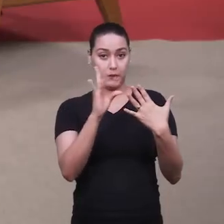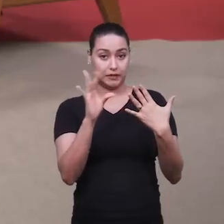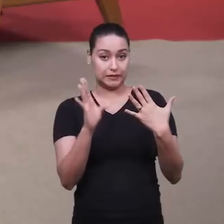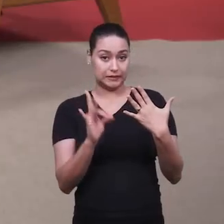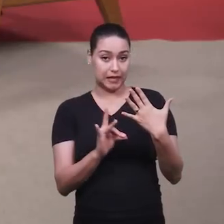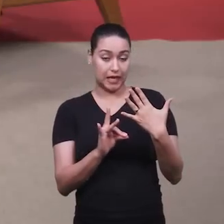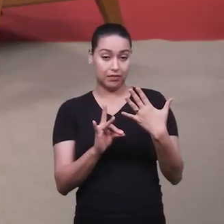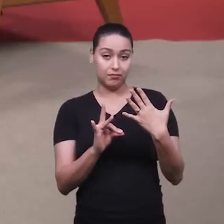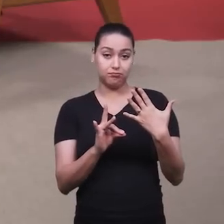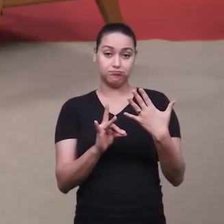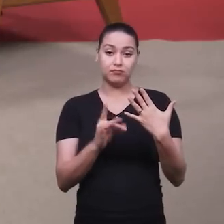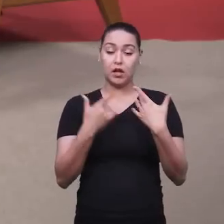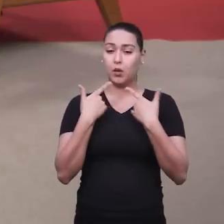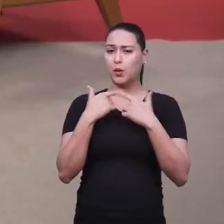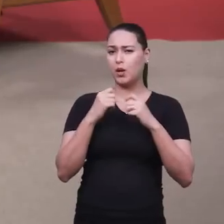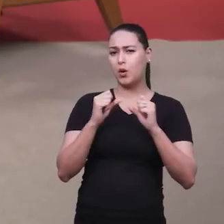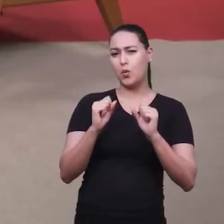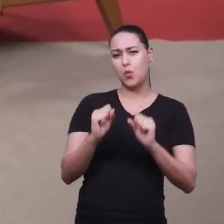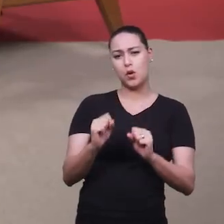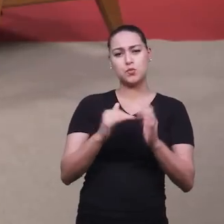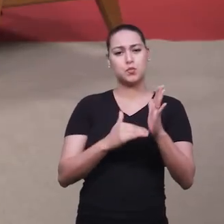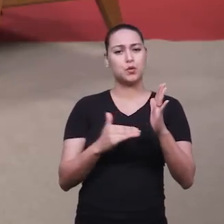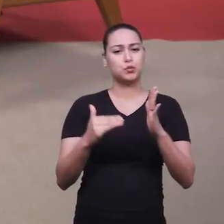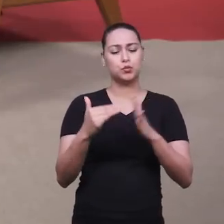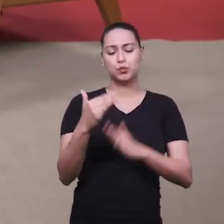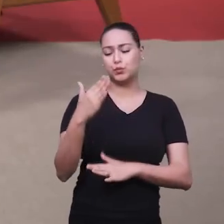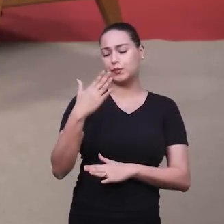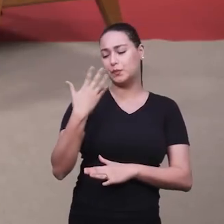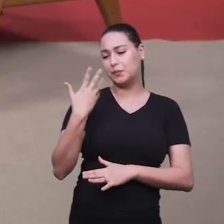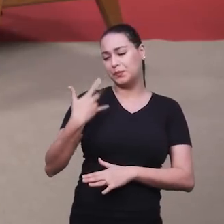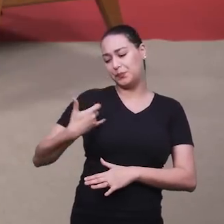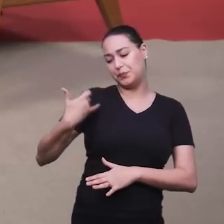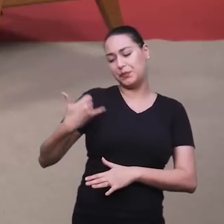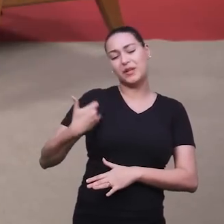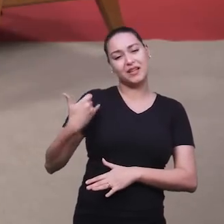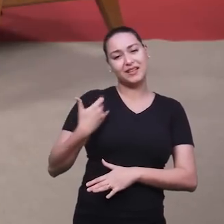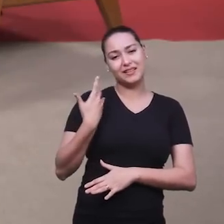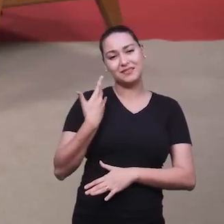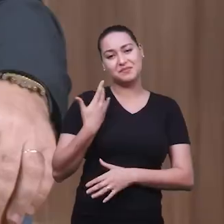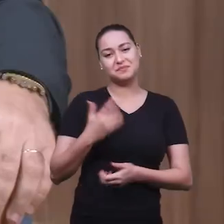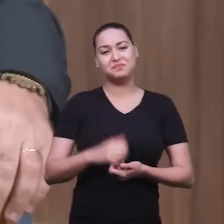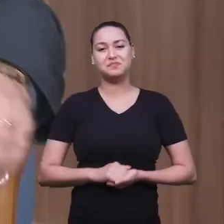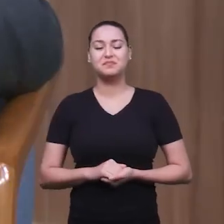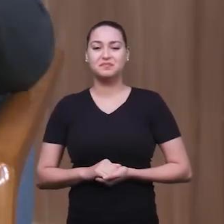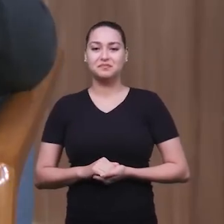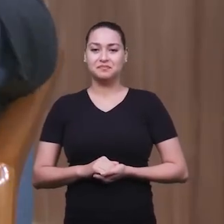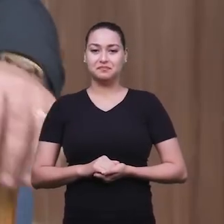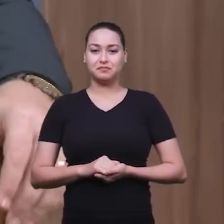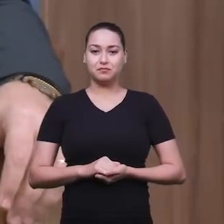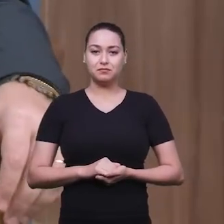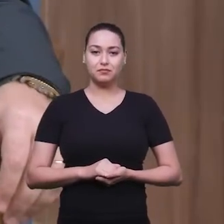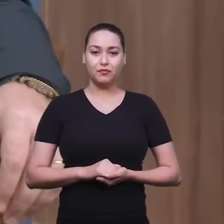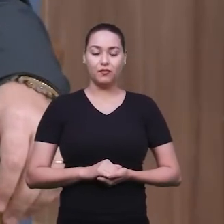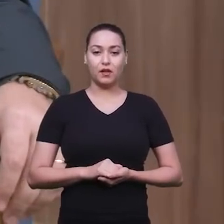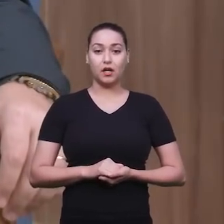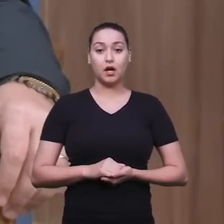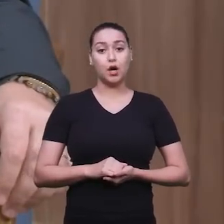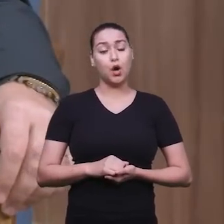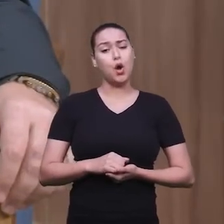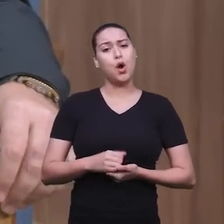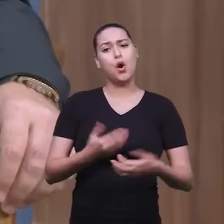detalhe, com a linguagem ou com linguagens direcionadas para todas as idades. Eu convido você a